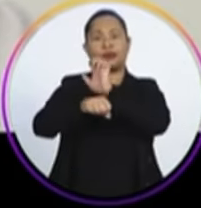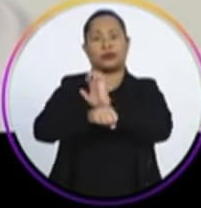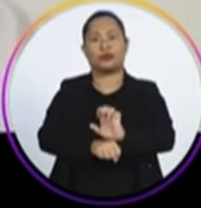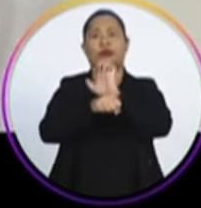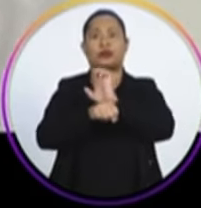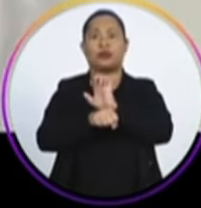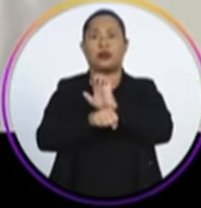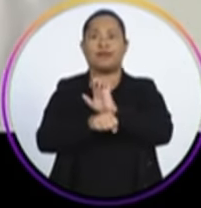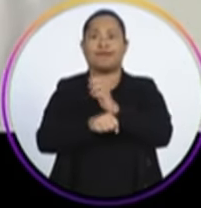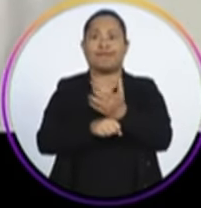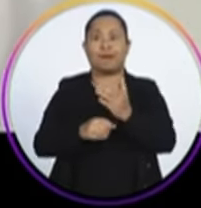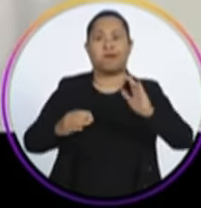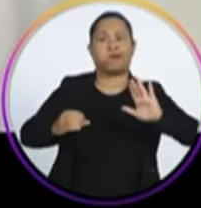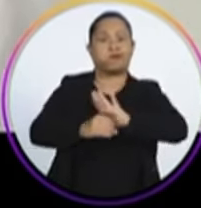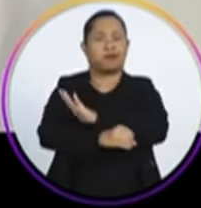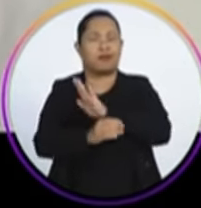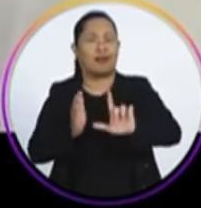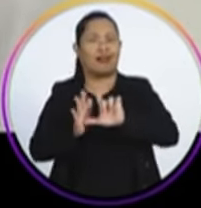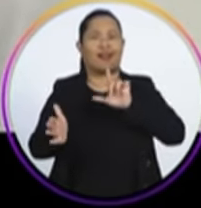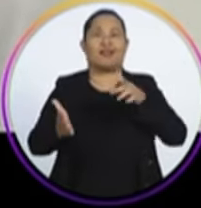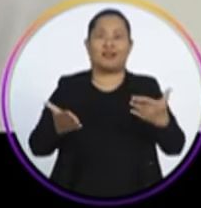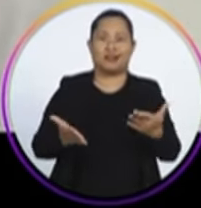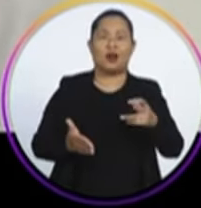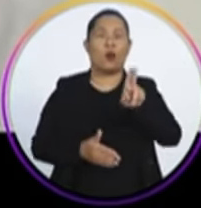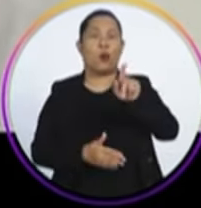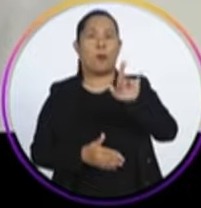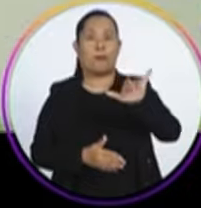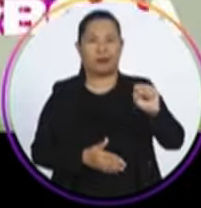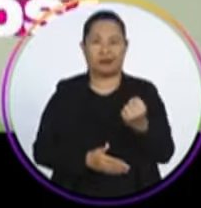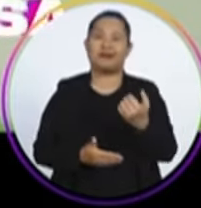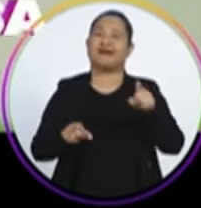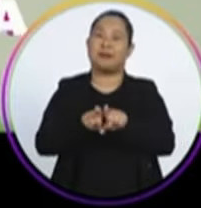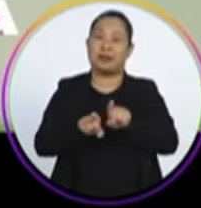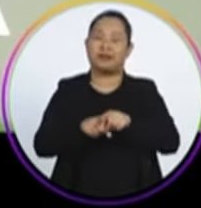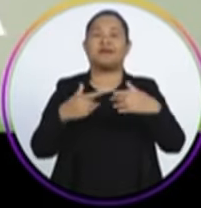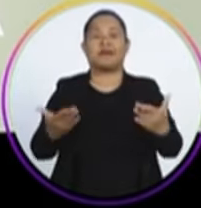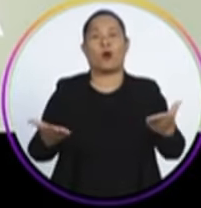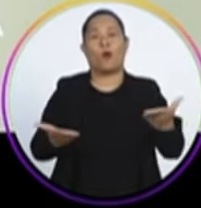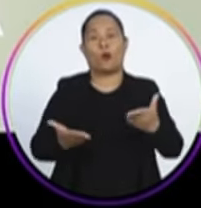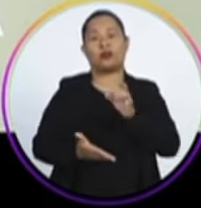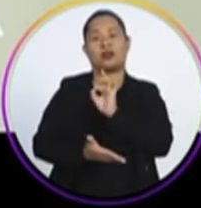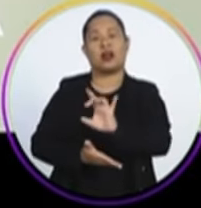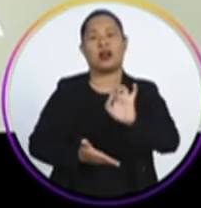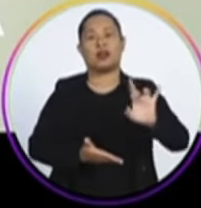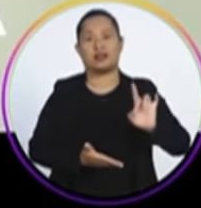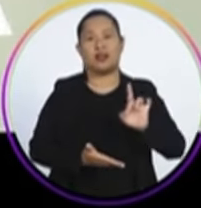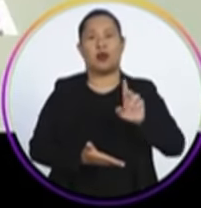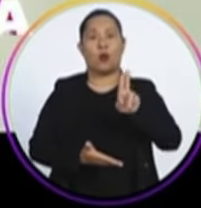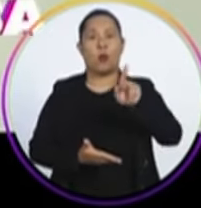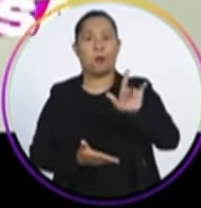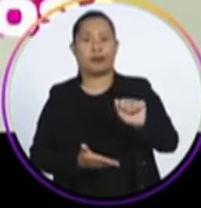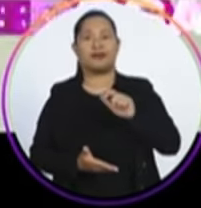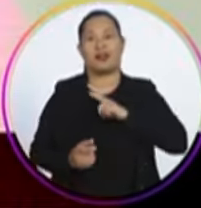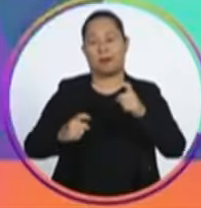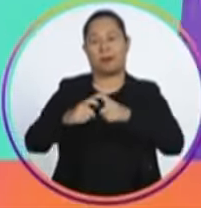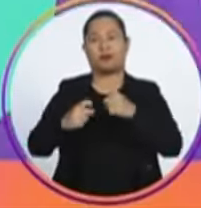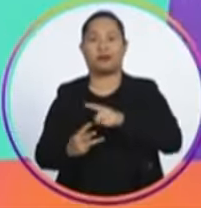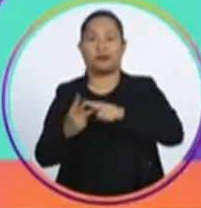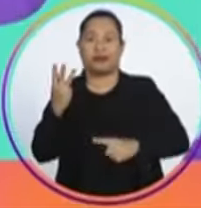o estado, desafogar as emergências dos grandes hospitais, das UPAs. Hoje a gente tem, em cada UPA, pelo menos 3